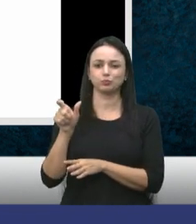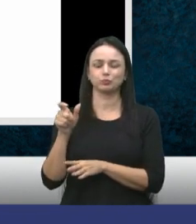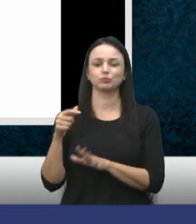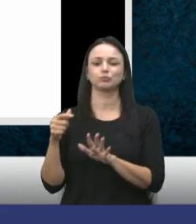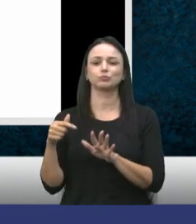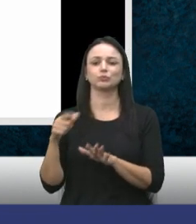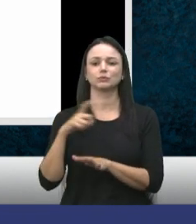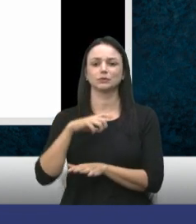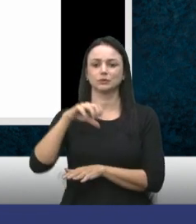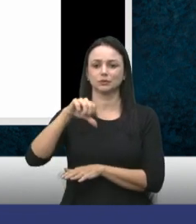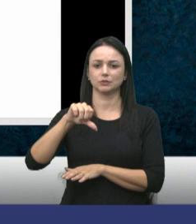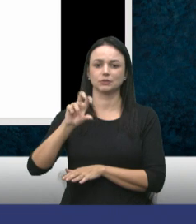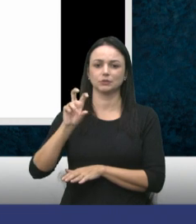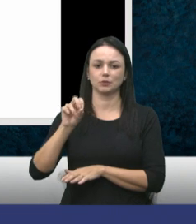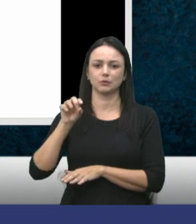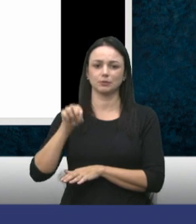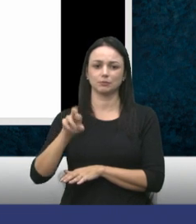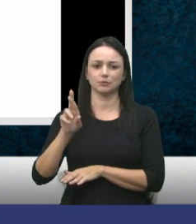para R$